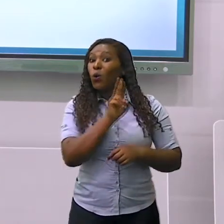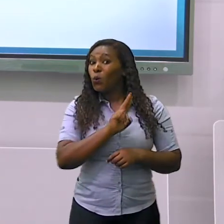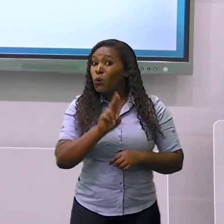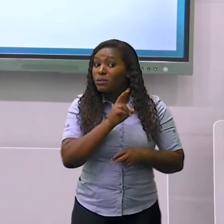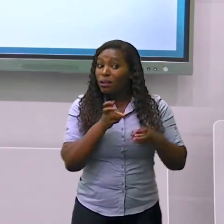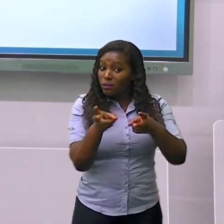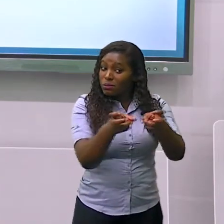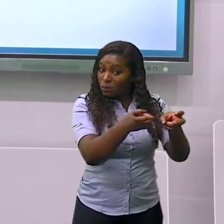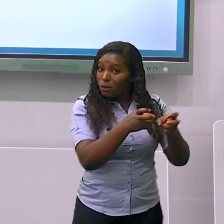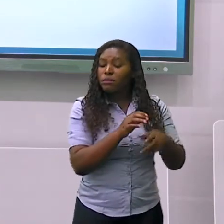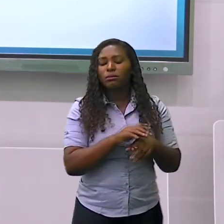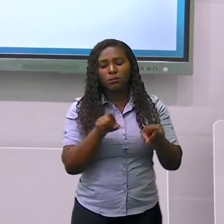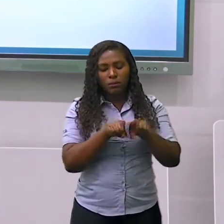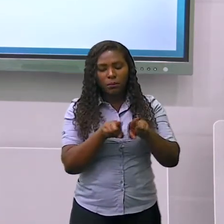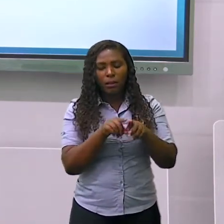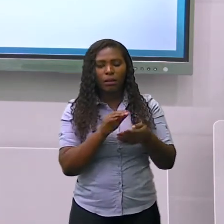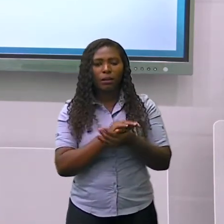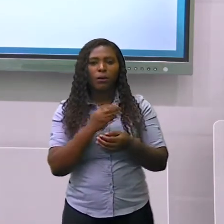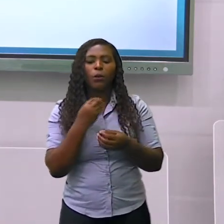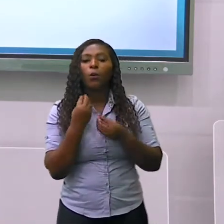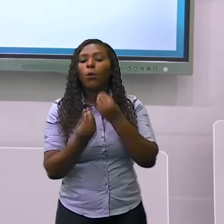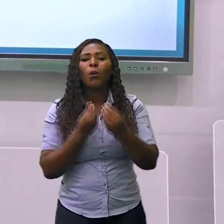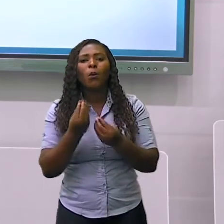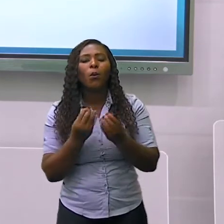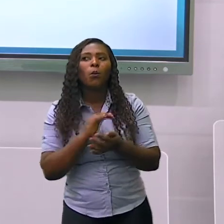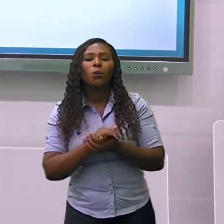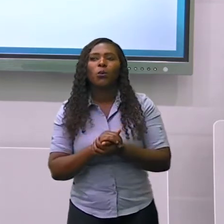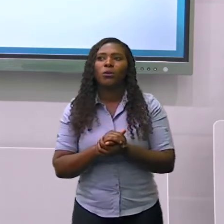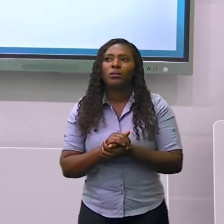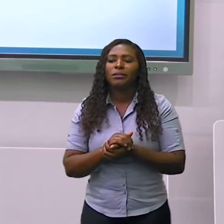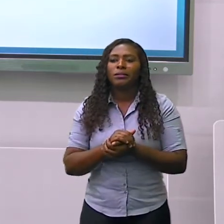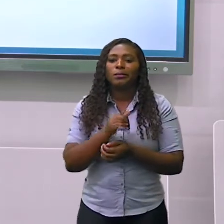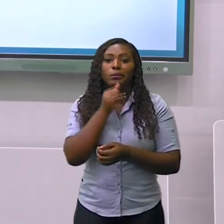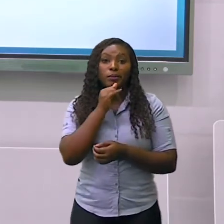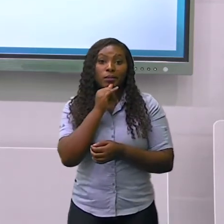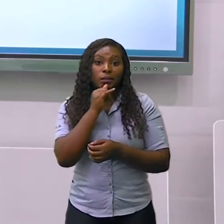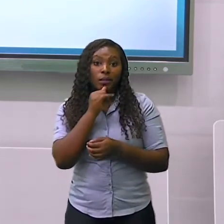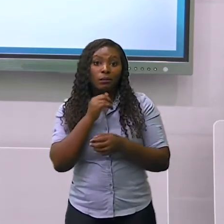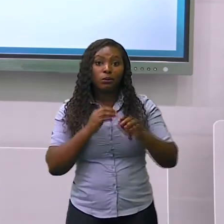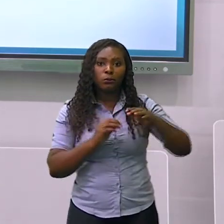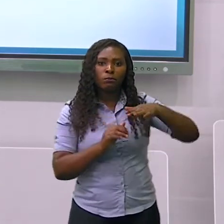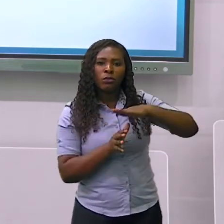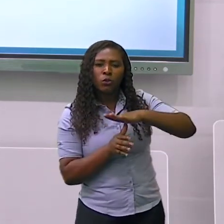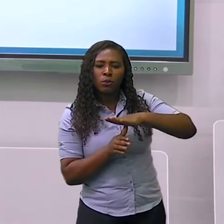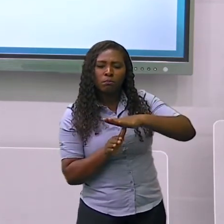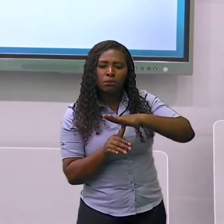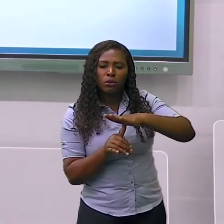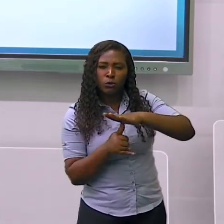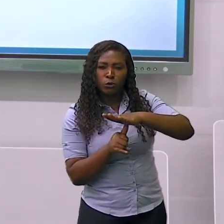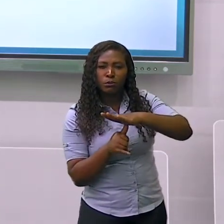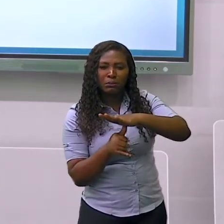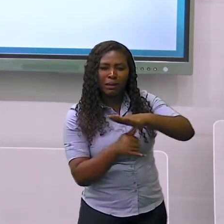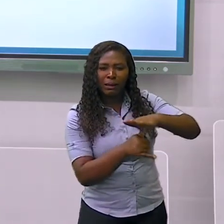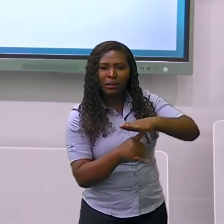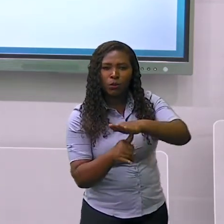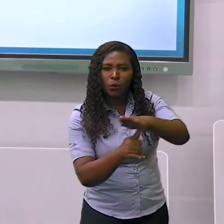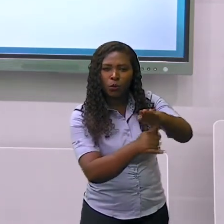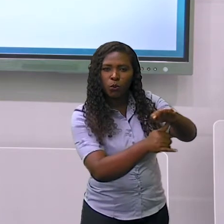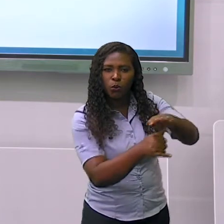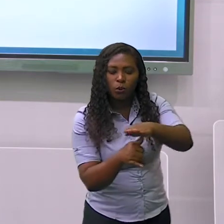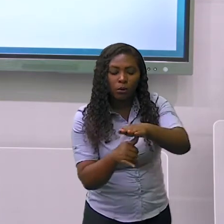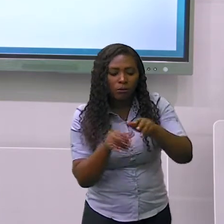também, além deste fator, vamos relacionar estas áreas às relações comerciais, que